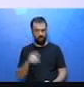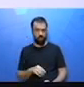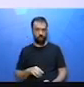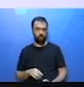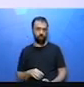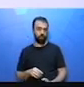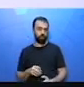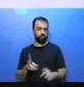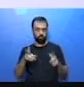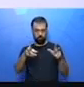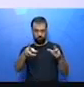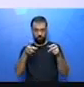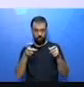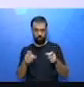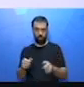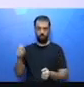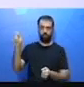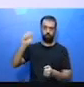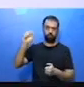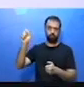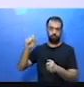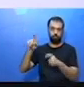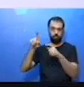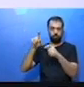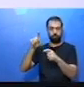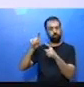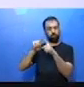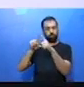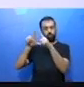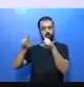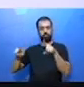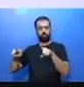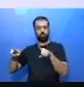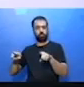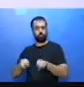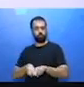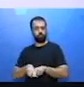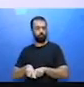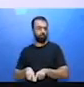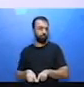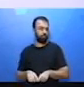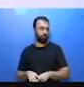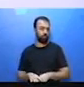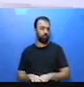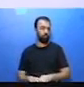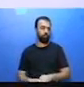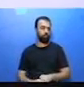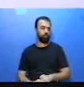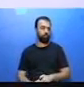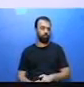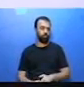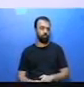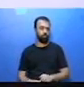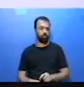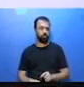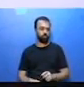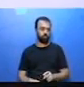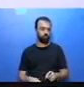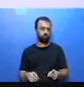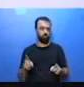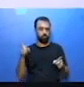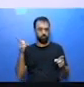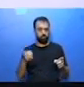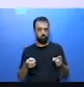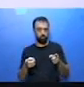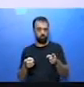vê nas ruas. E o losango é o seguinte. O losango, ele tem todos os lados com o